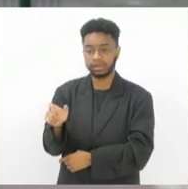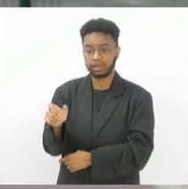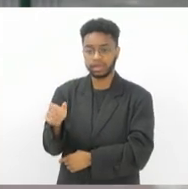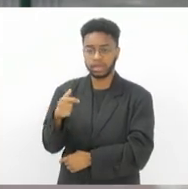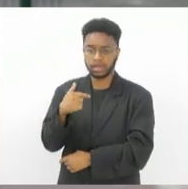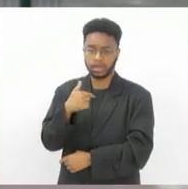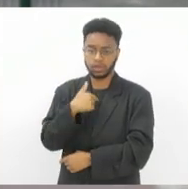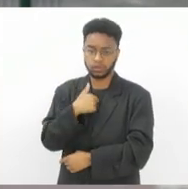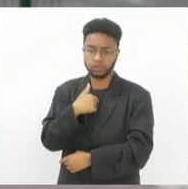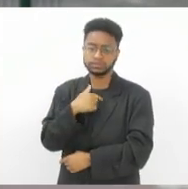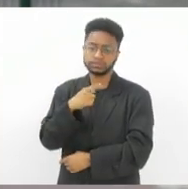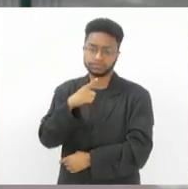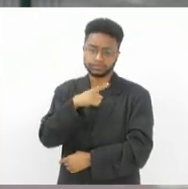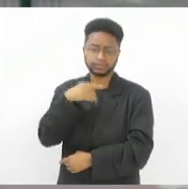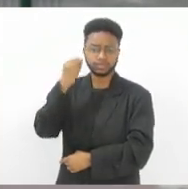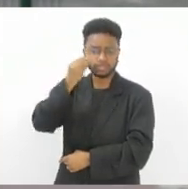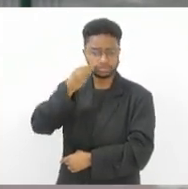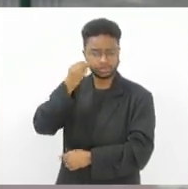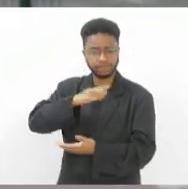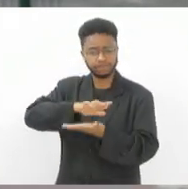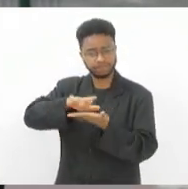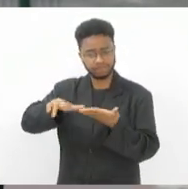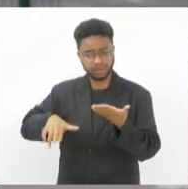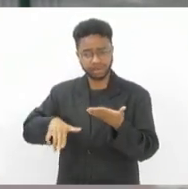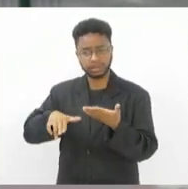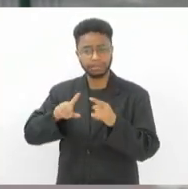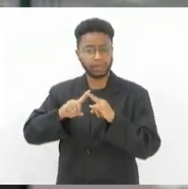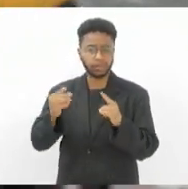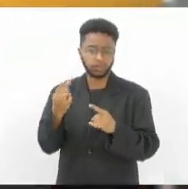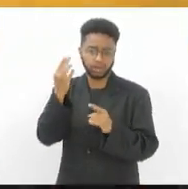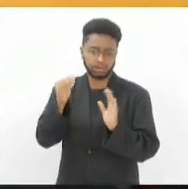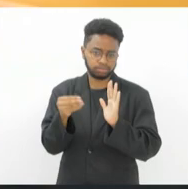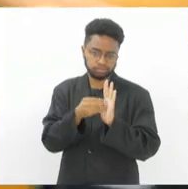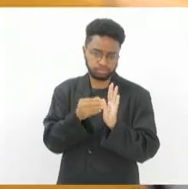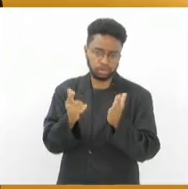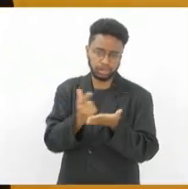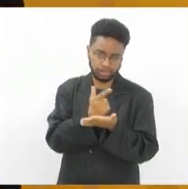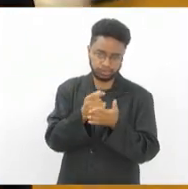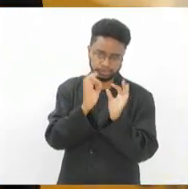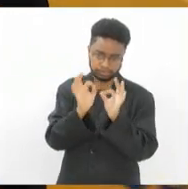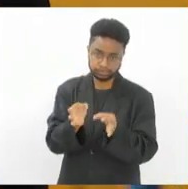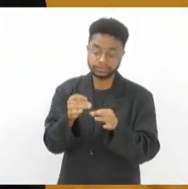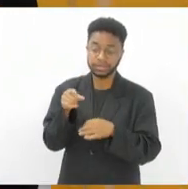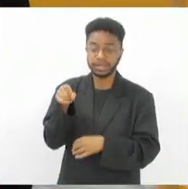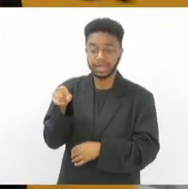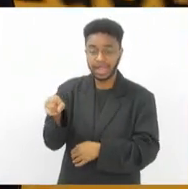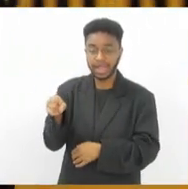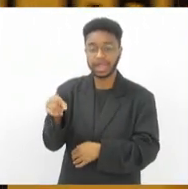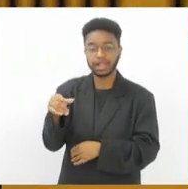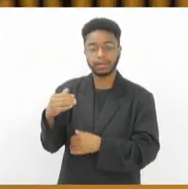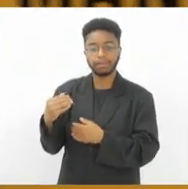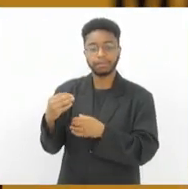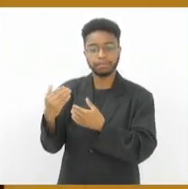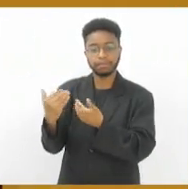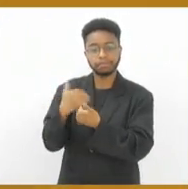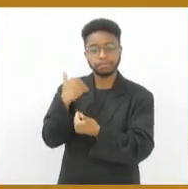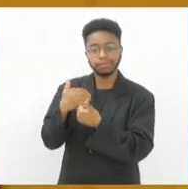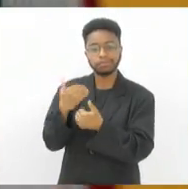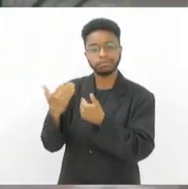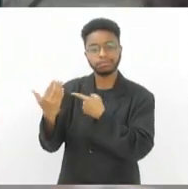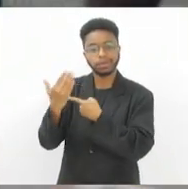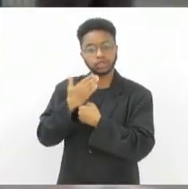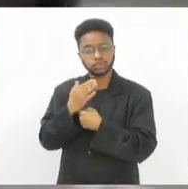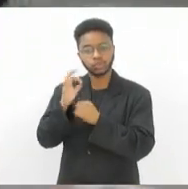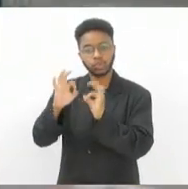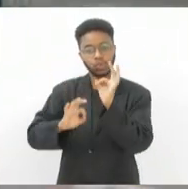Eu tenho muitas experiências, mas no livro não cabe tudo. Então ela deu uma certa ordenação